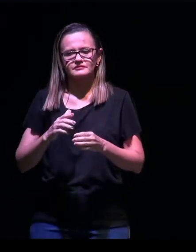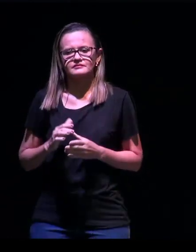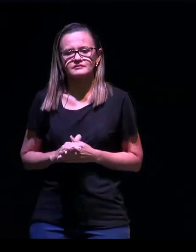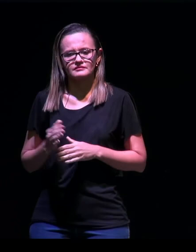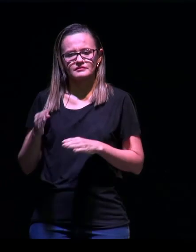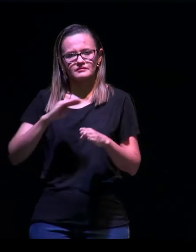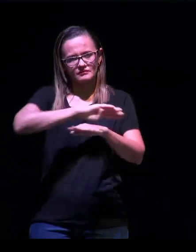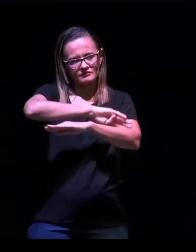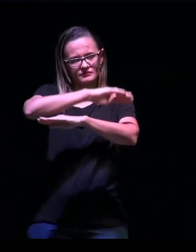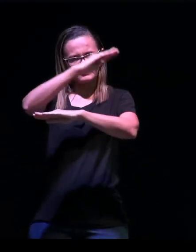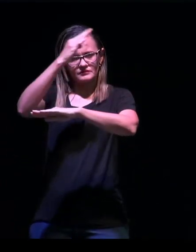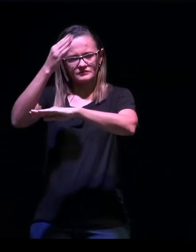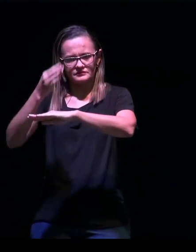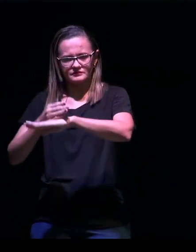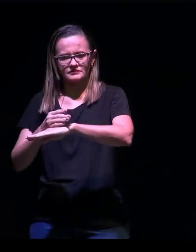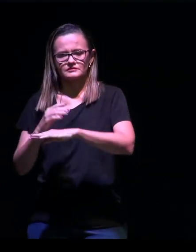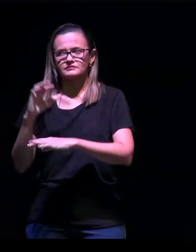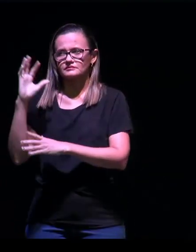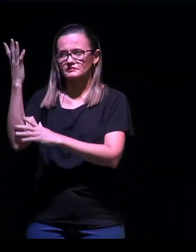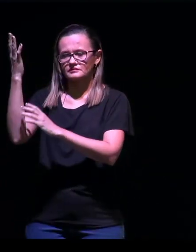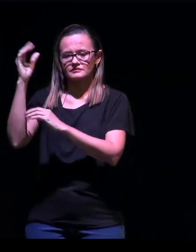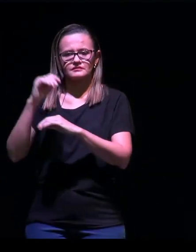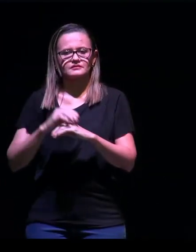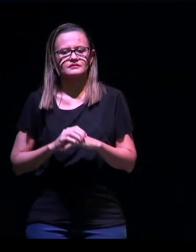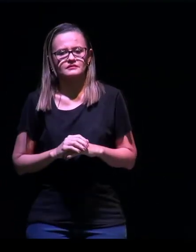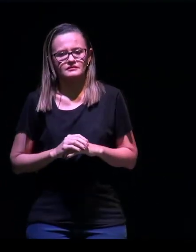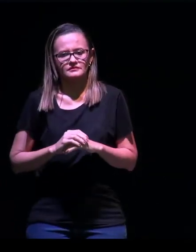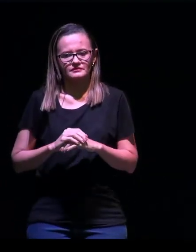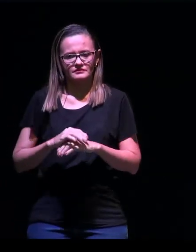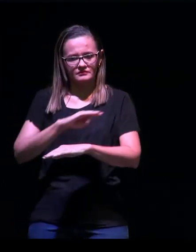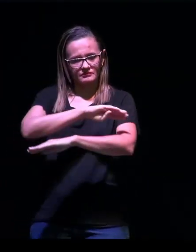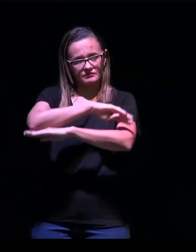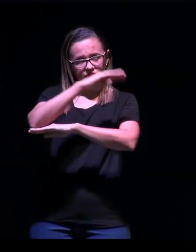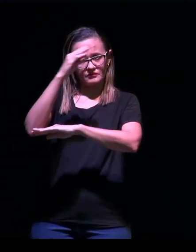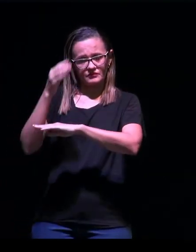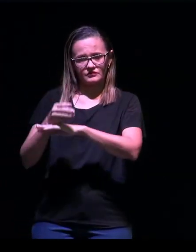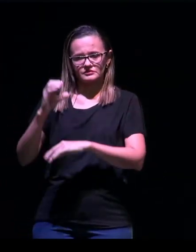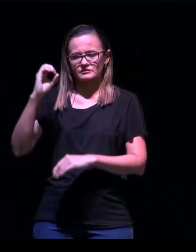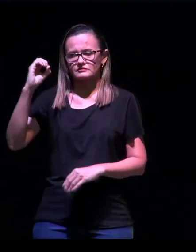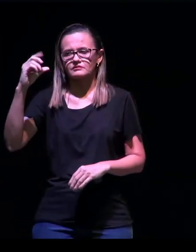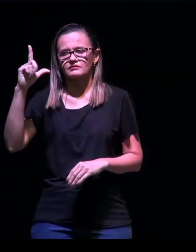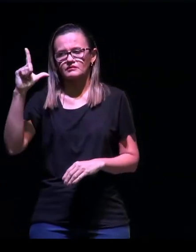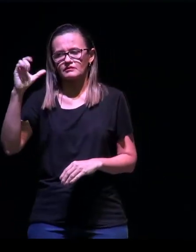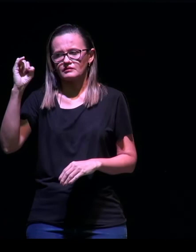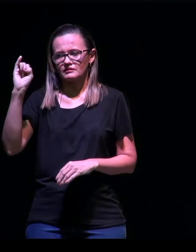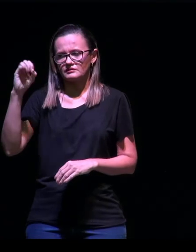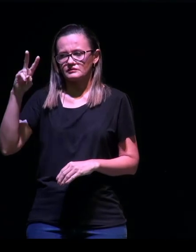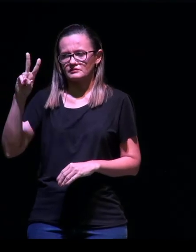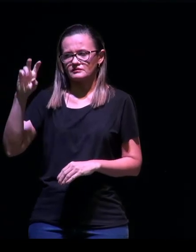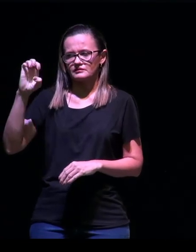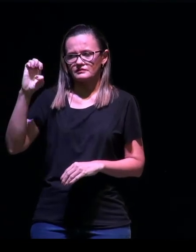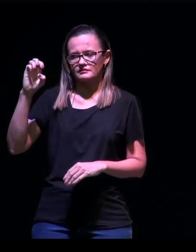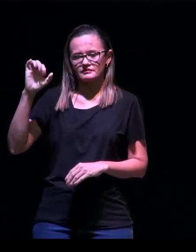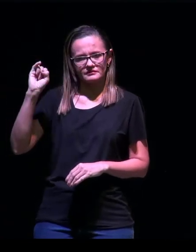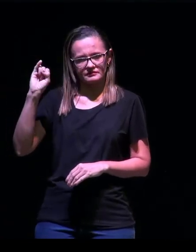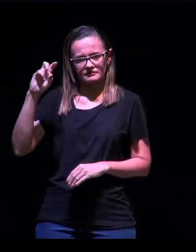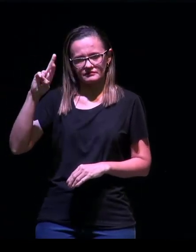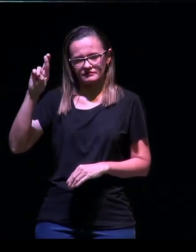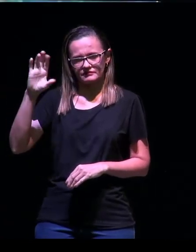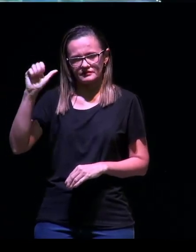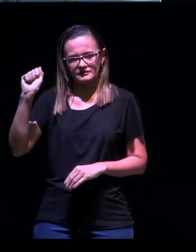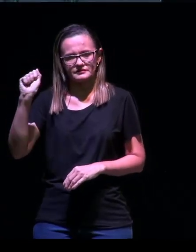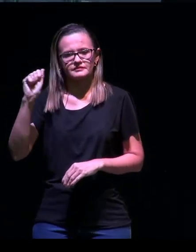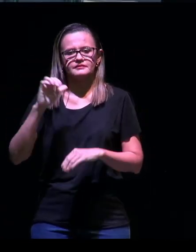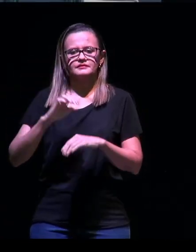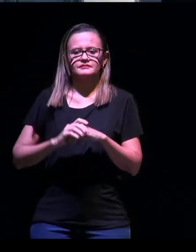das Oliveiras. E a Bíblia diz que o Monte das Oliveiras vai rachar o meio e vai se abrir um grande